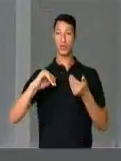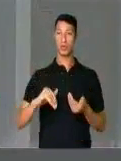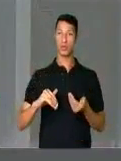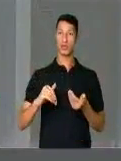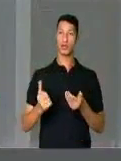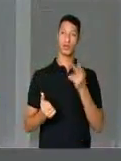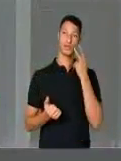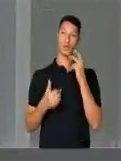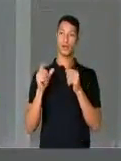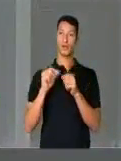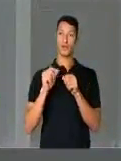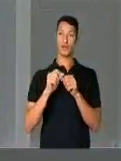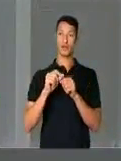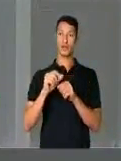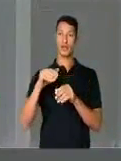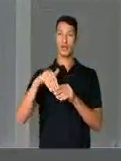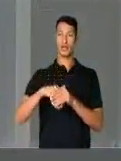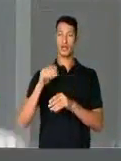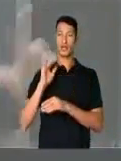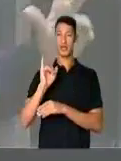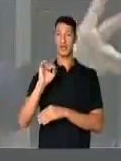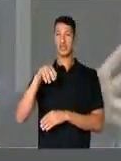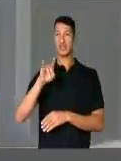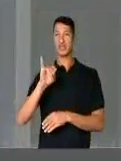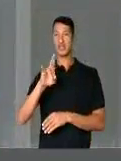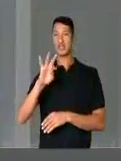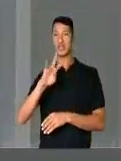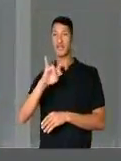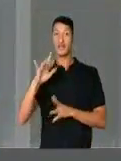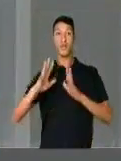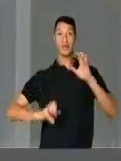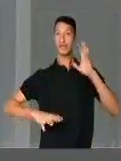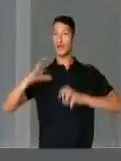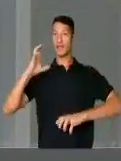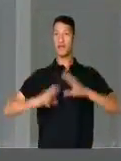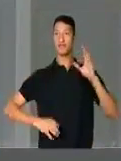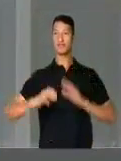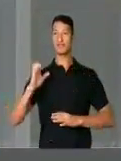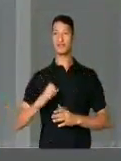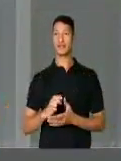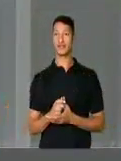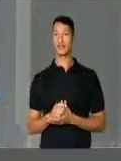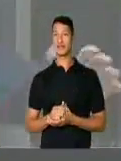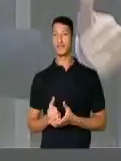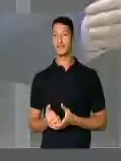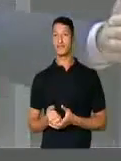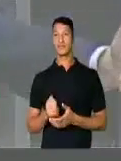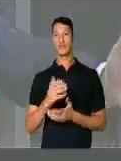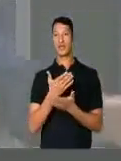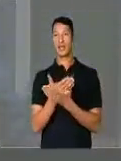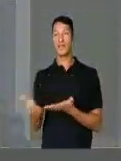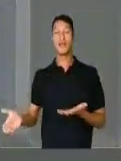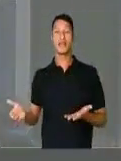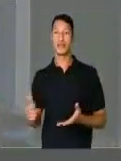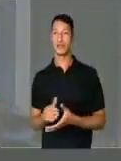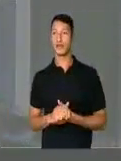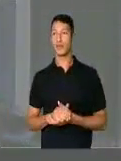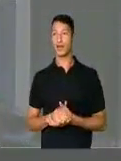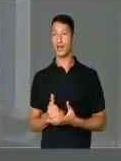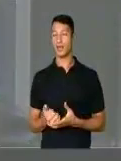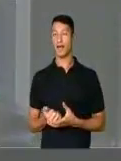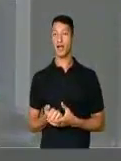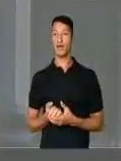Este Congresso, para fazer uma eleição indireta, vai ser uma guerra, porque o PMDB não vai querer perder a